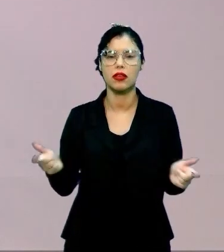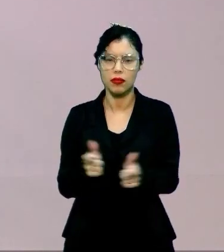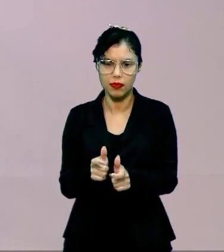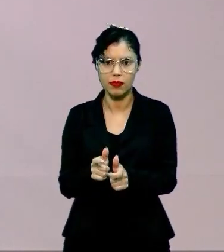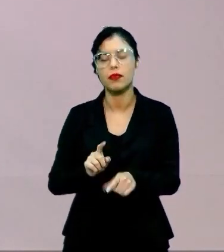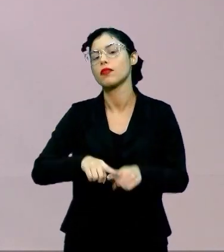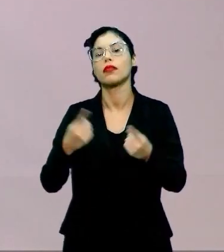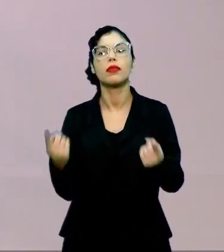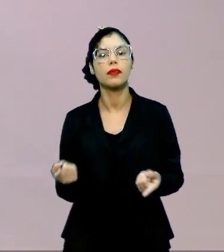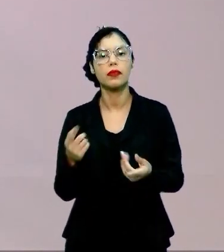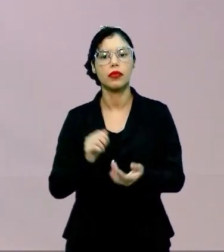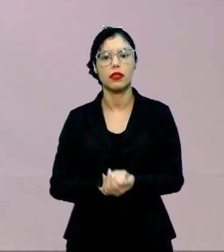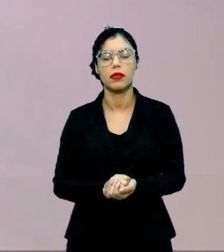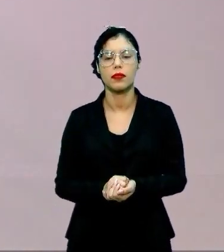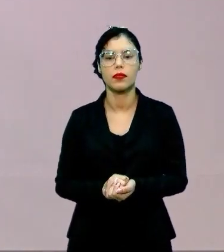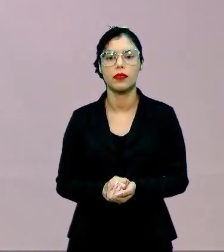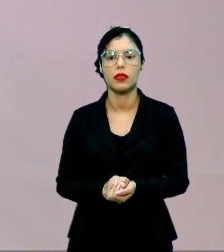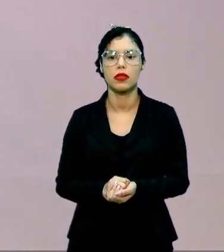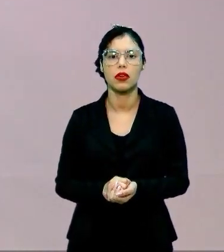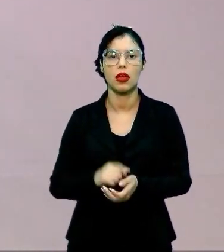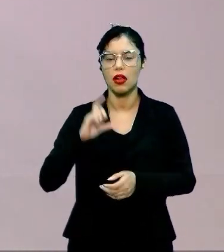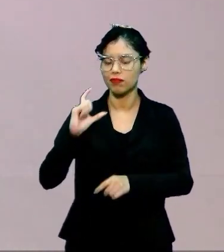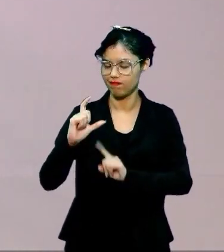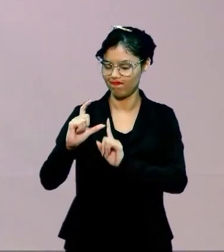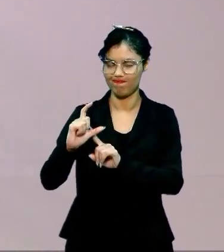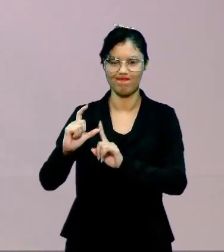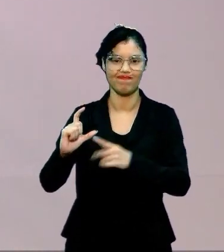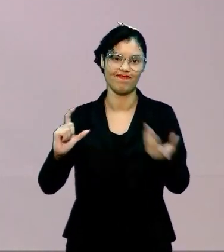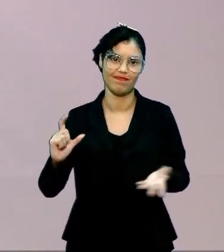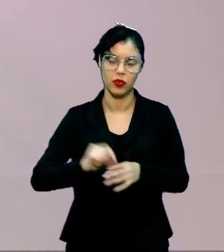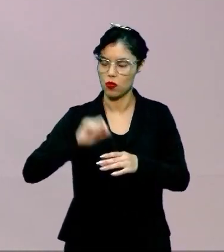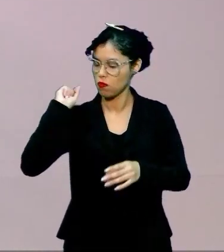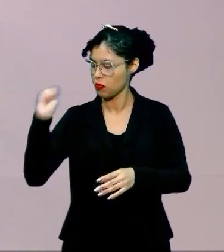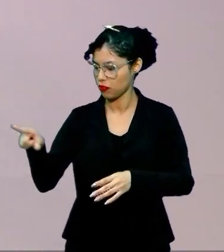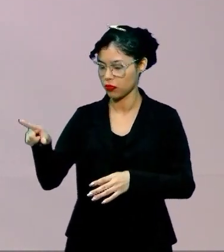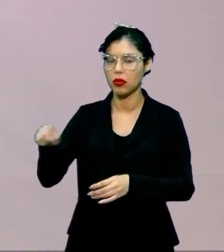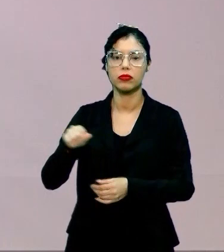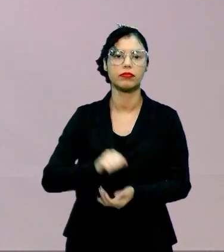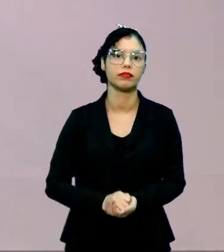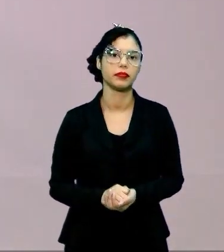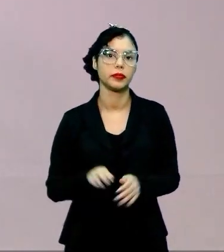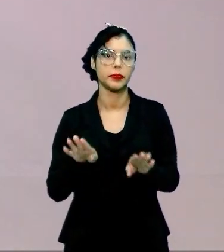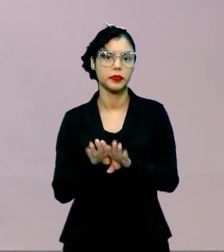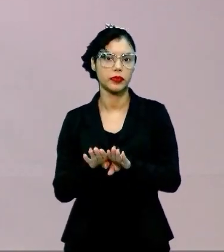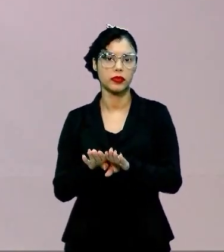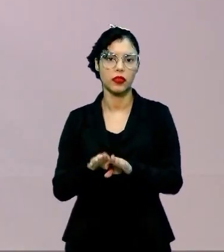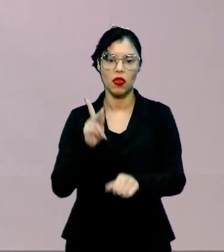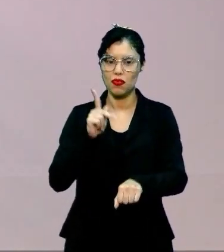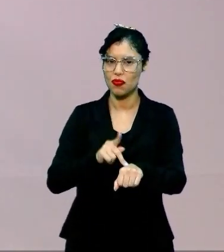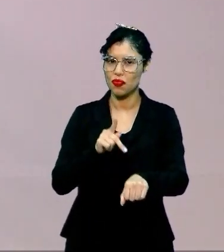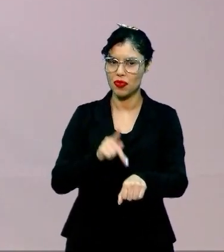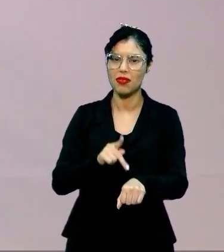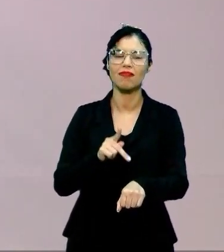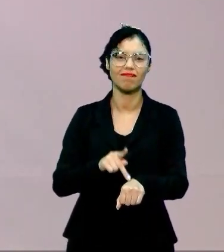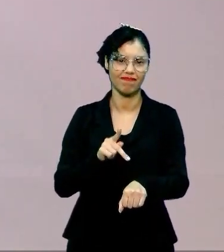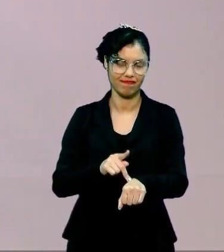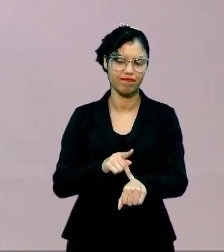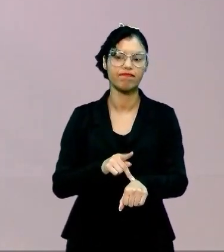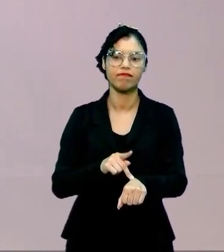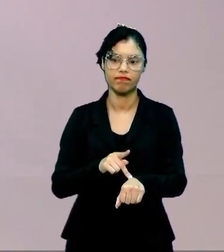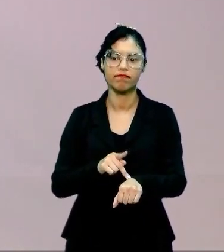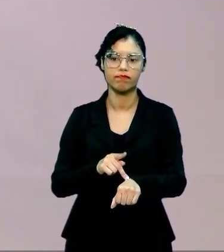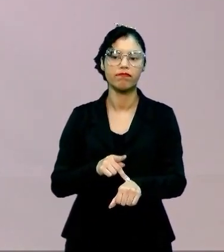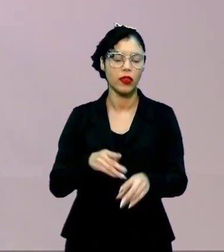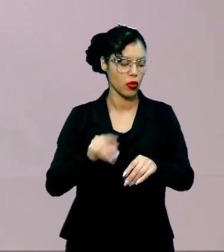né? Mas não jogue a latinha ali fora do carro, não. Não jogue um vidro ali